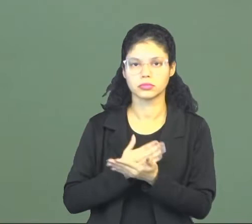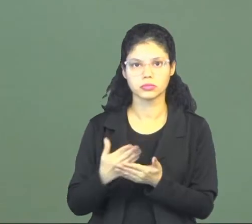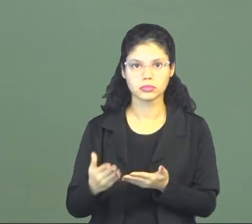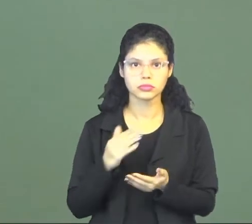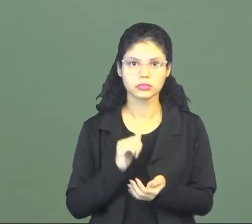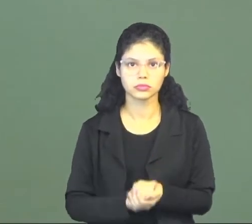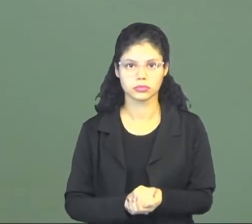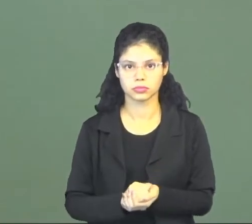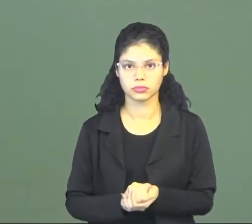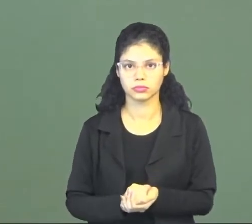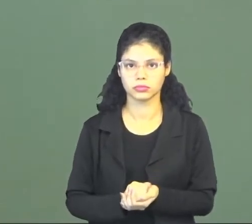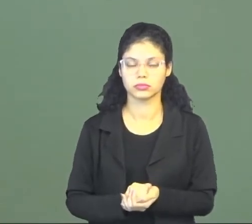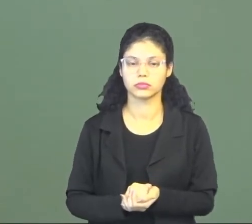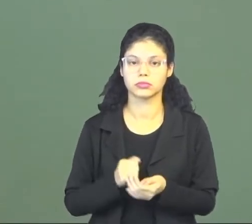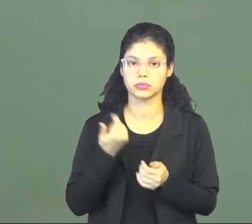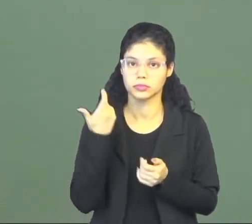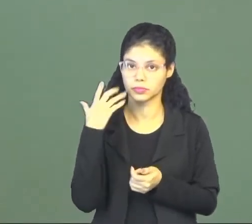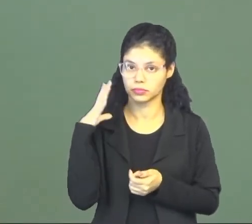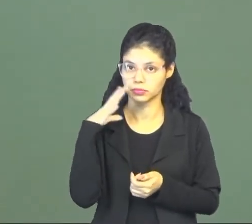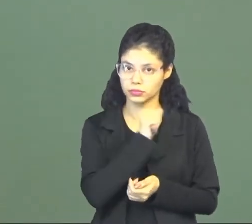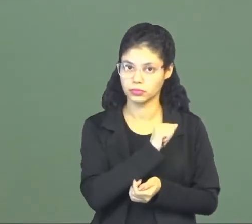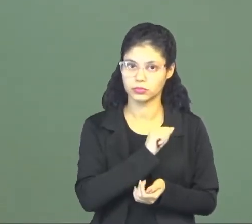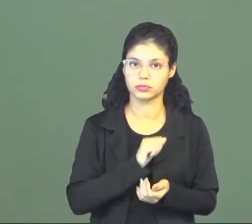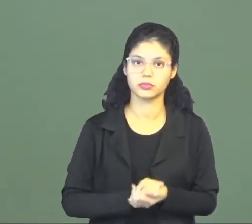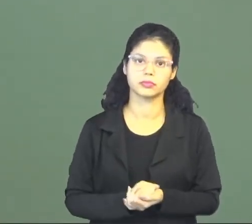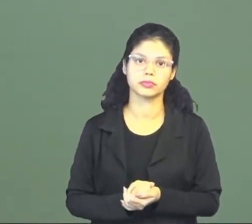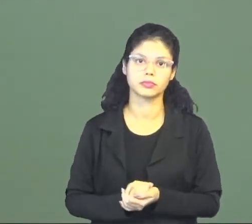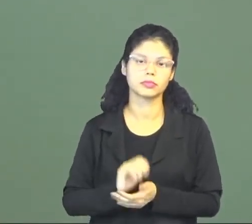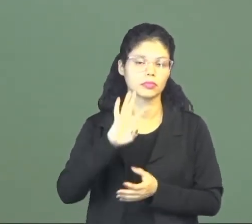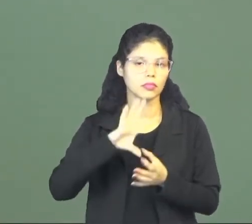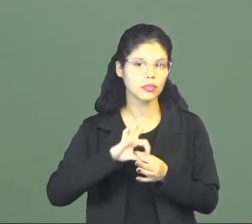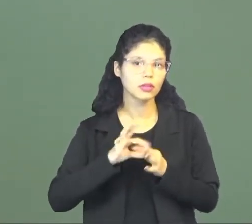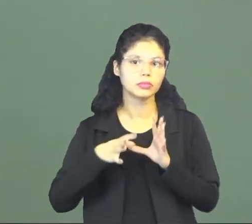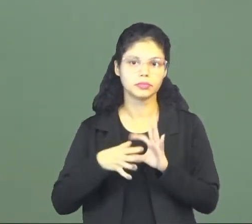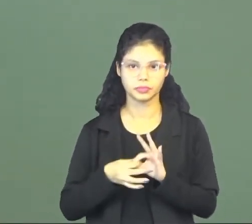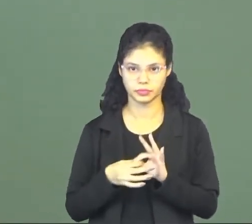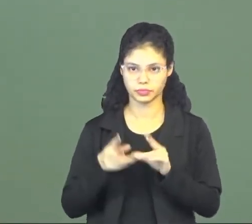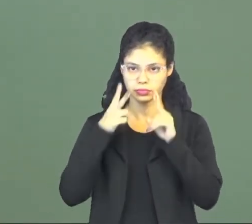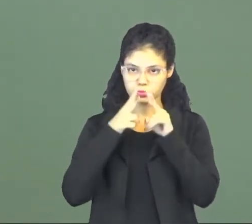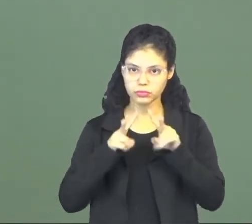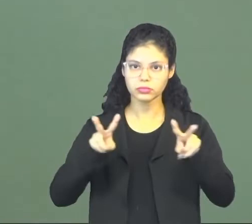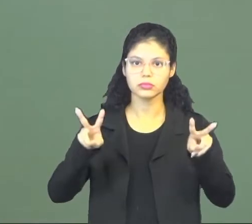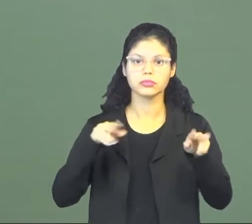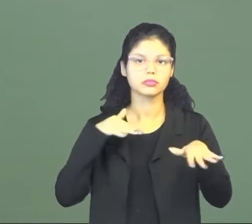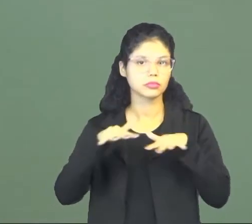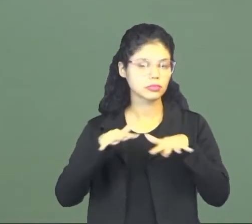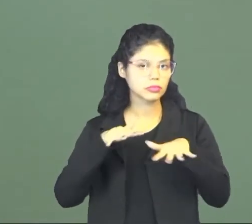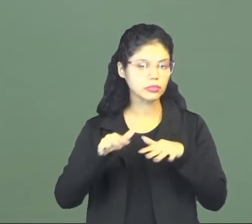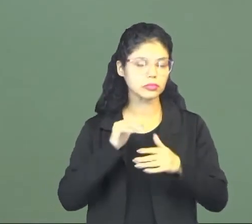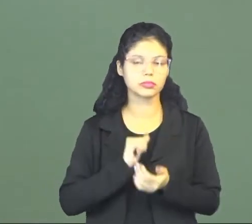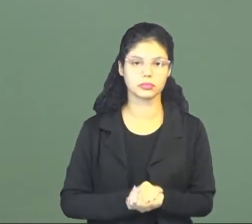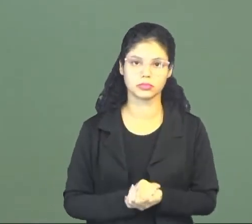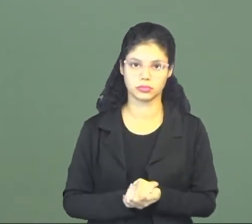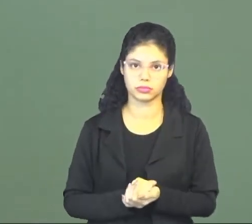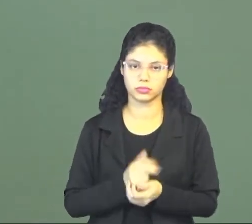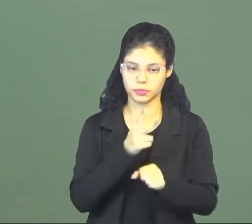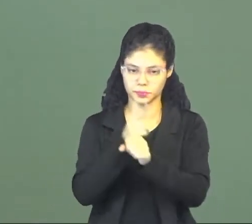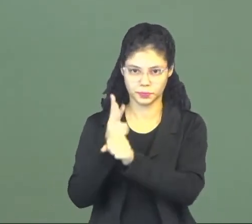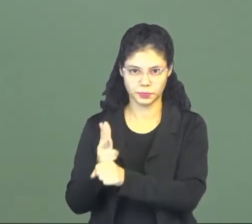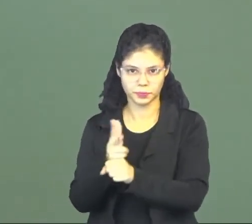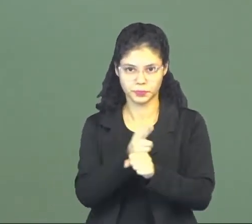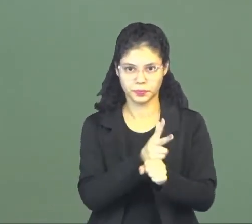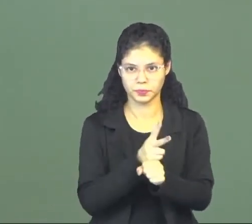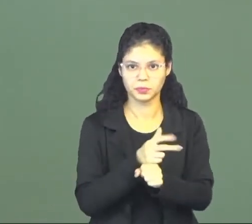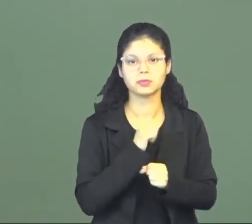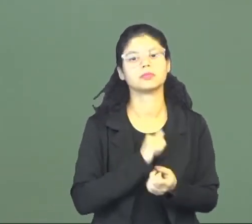um avanço também do contexto visual em movimento, né? Das câmeras aí